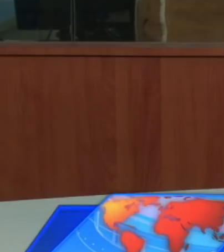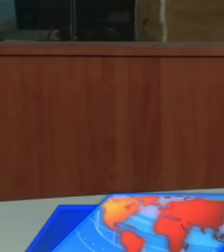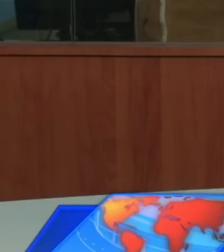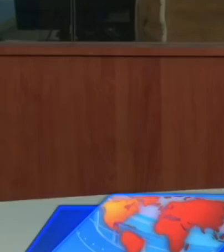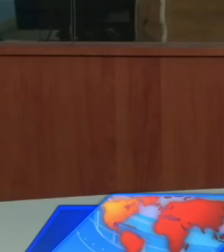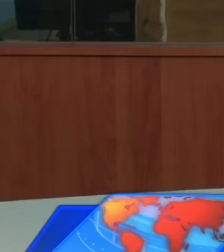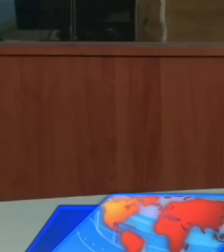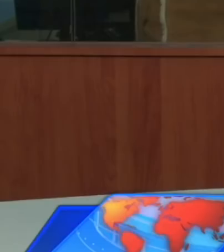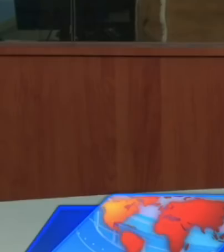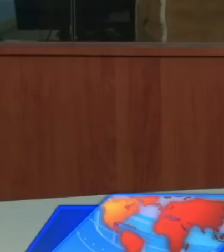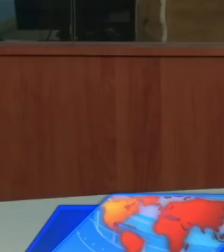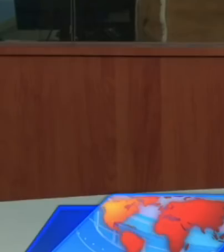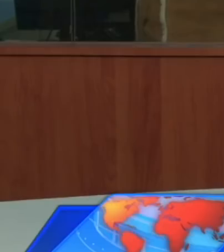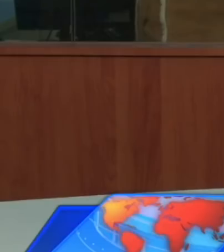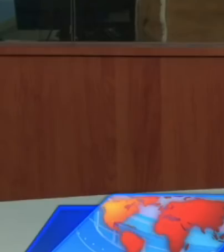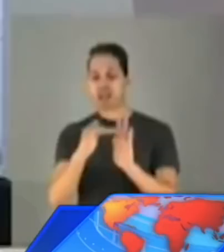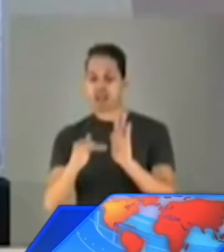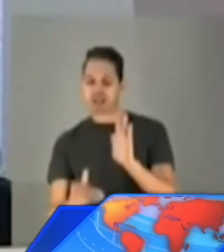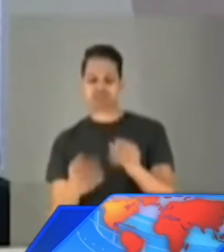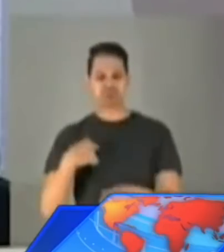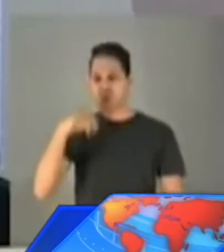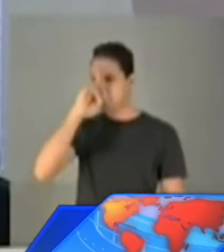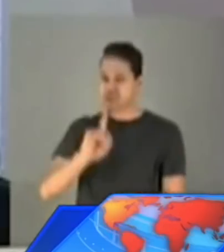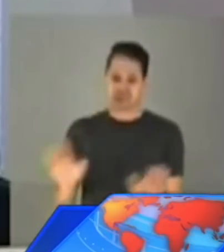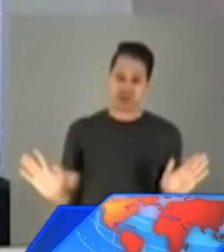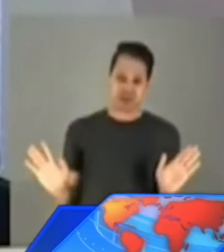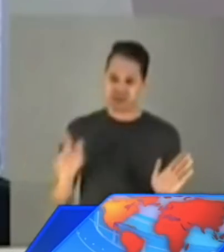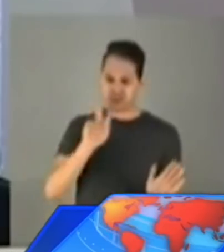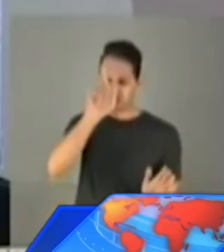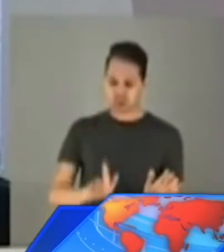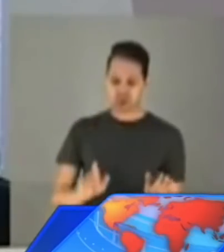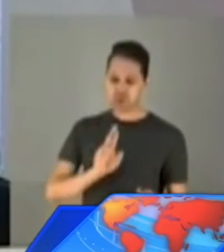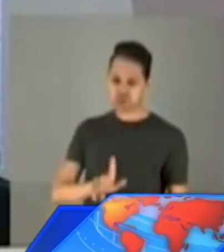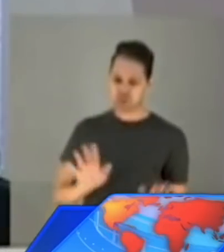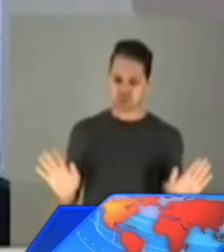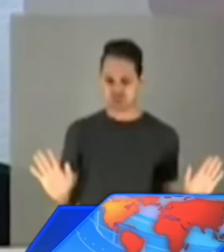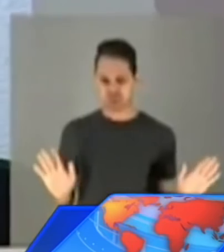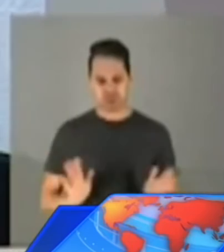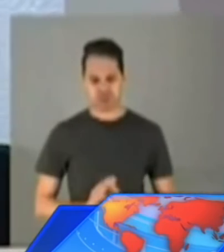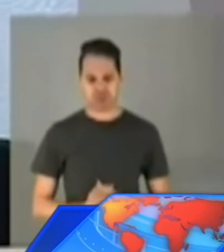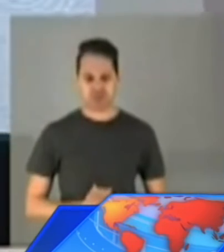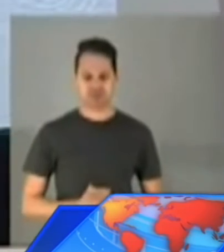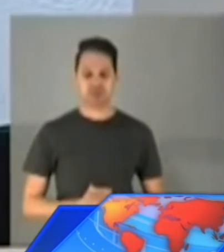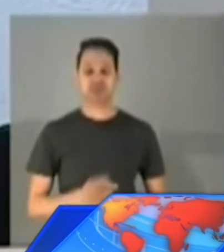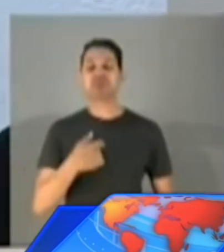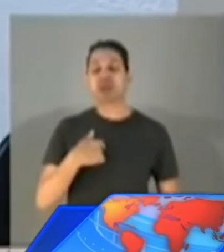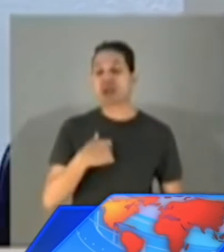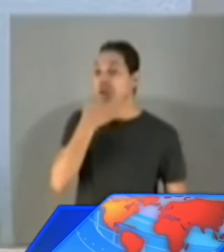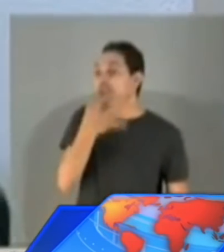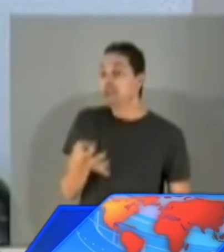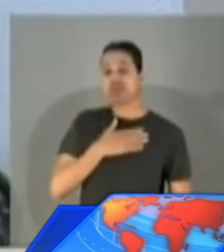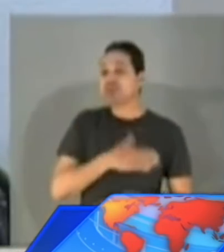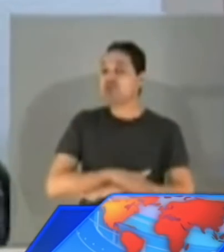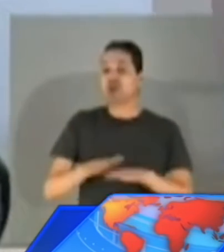isolamento não melhorou em nada os resultados. A Comissão Parlamentar de Inquérito da Covid-19 ouve o deputado federal